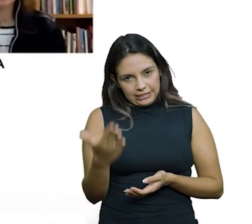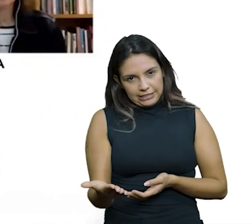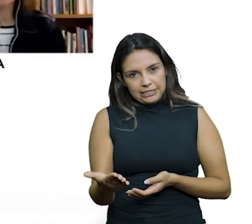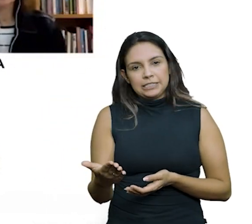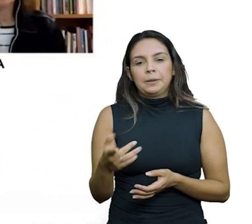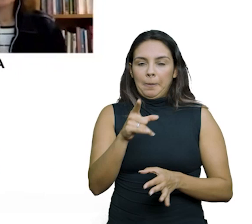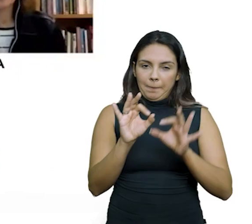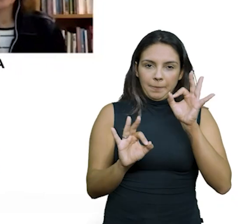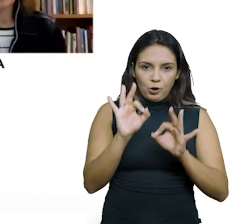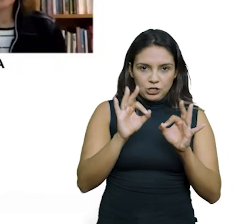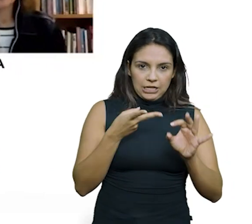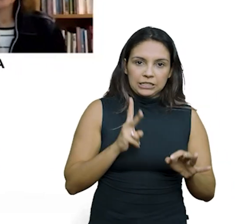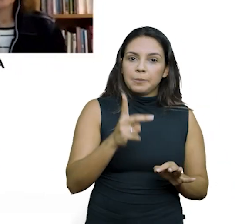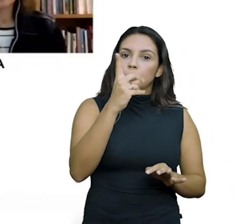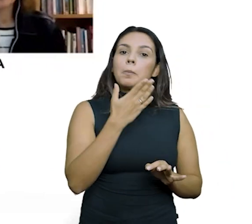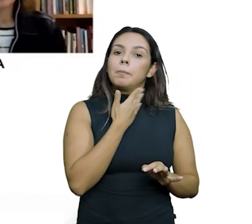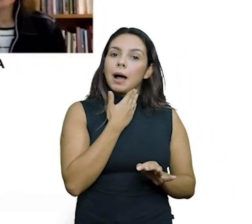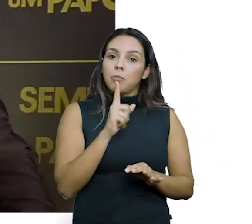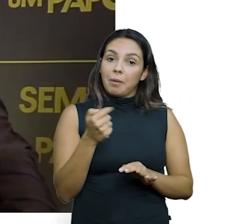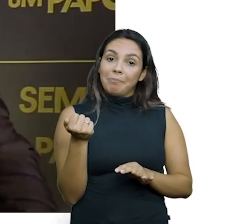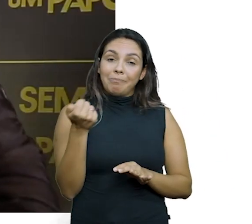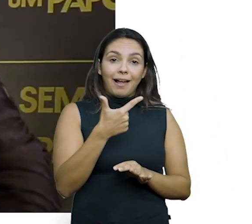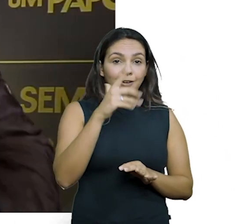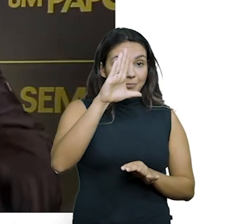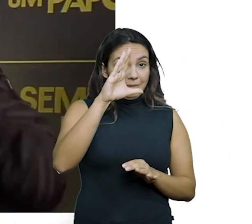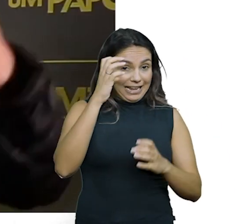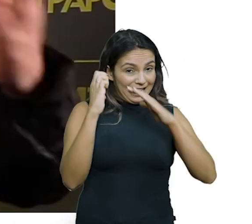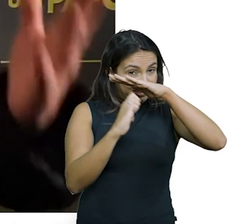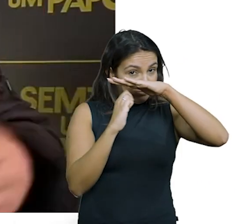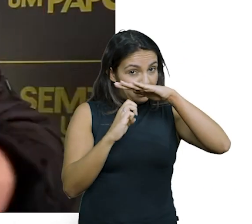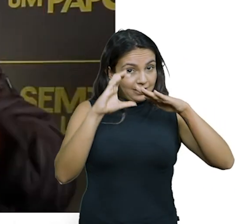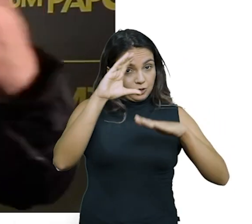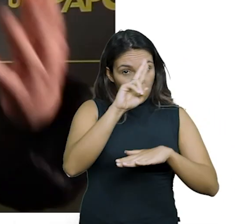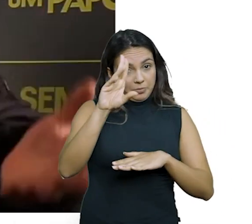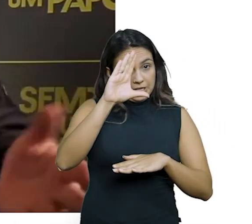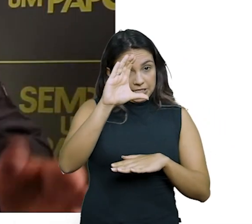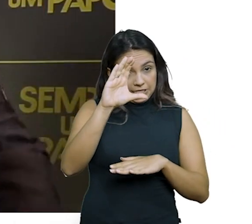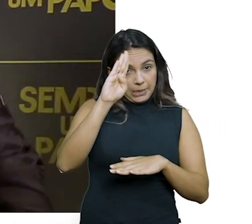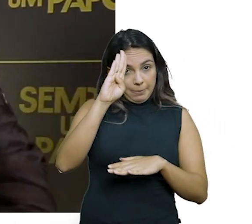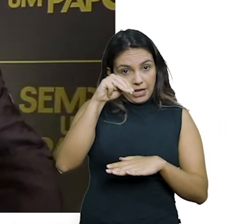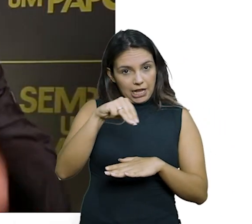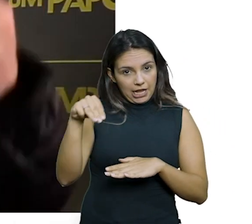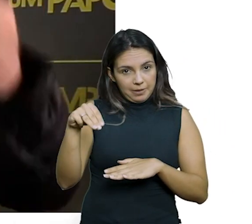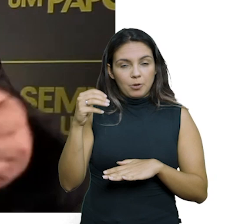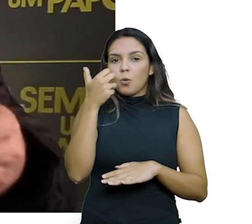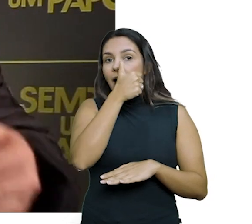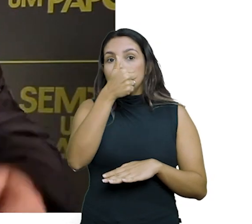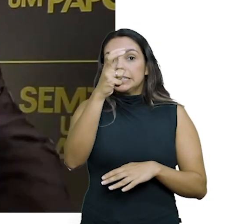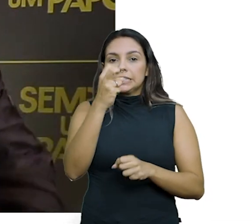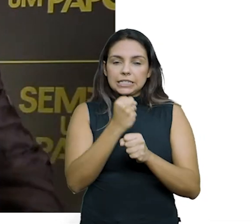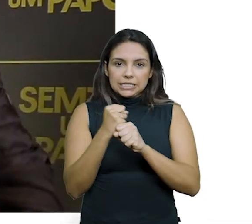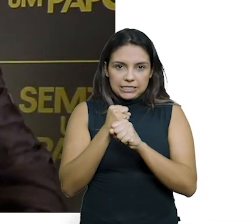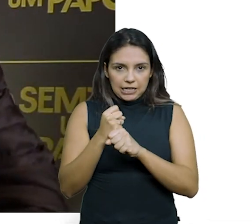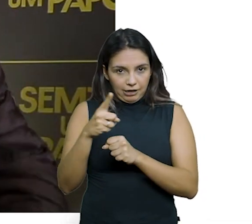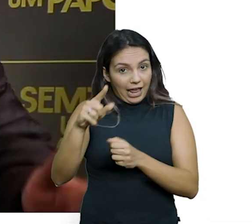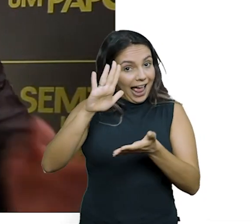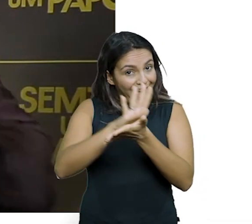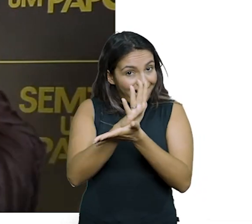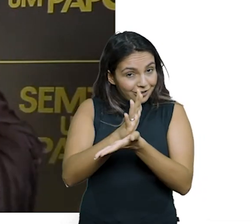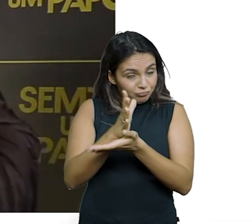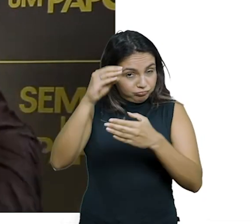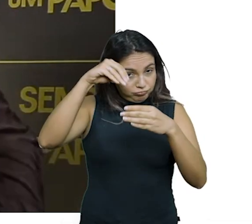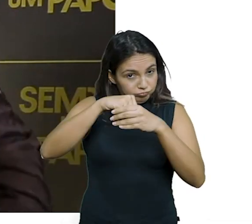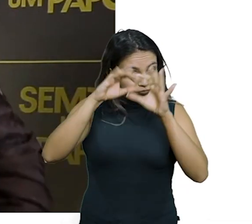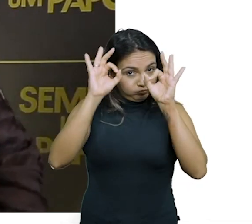o Sempre um Papo é patrocinado pela CBMM já há quase 15 anos. A gente atua fortemente em Araxá